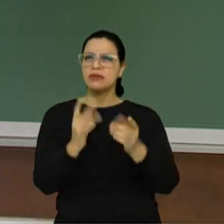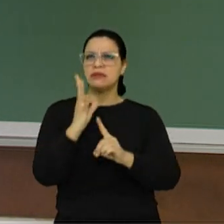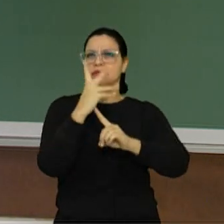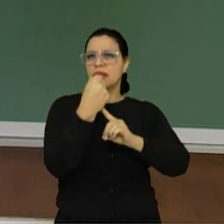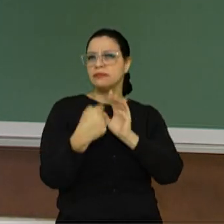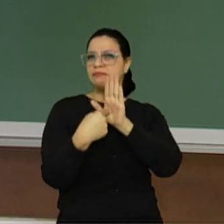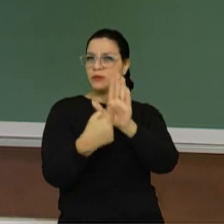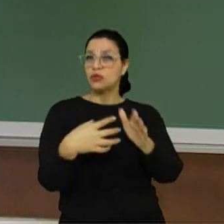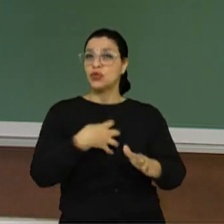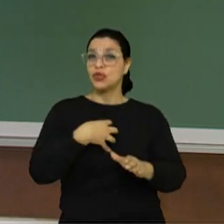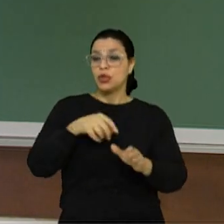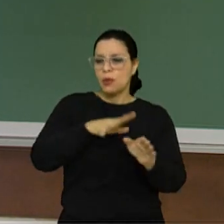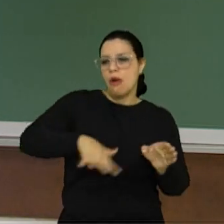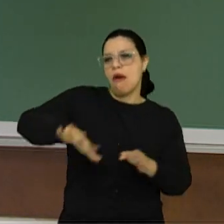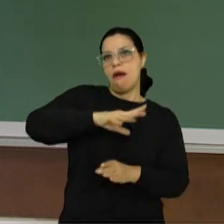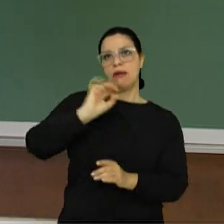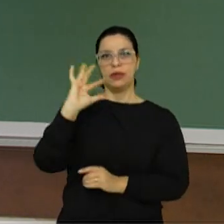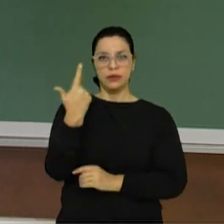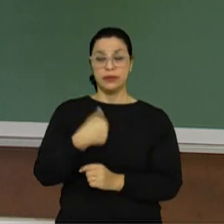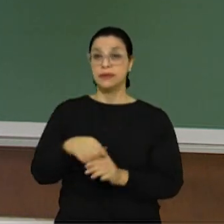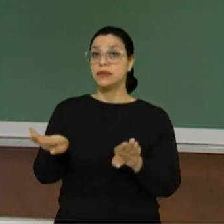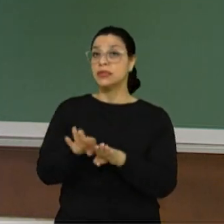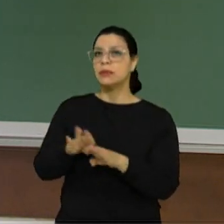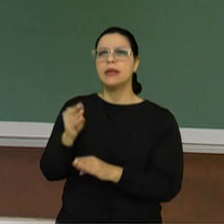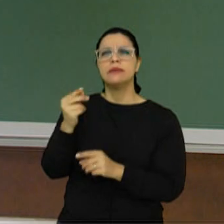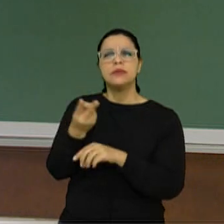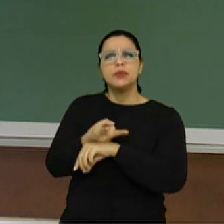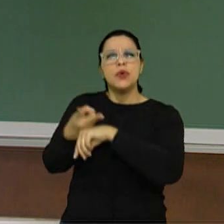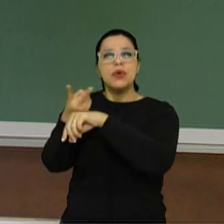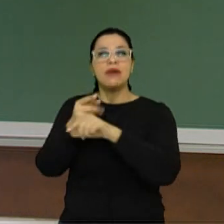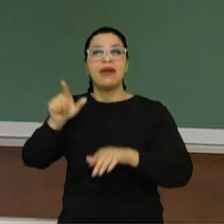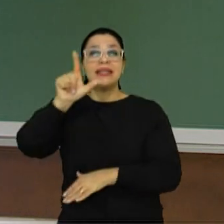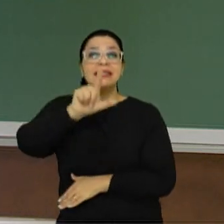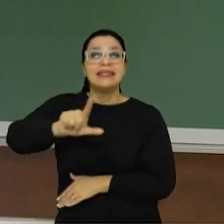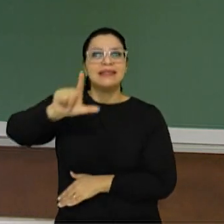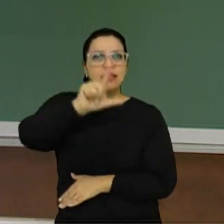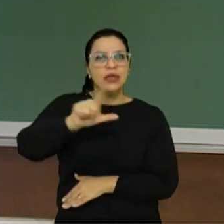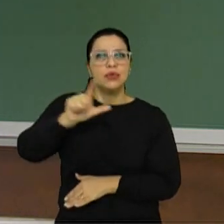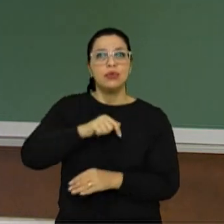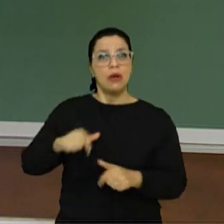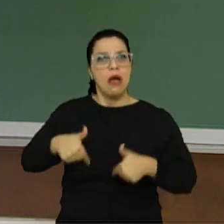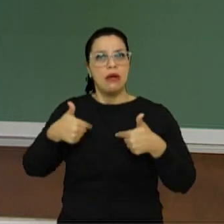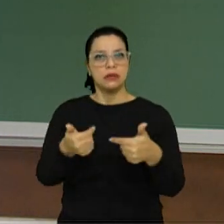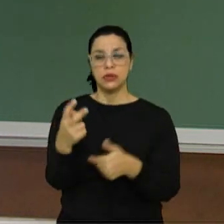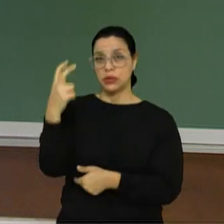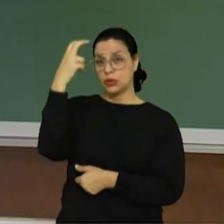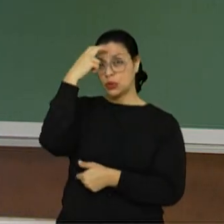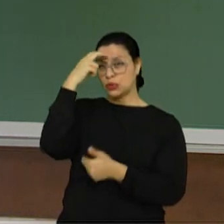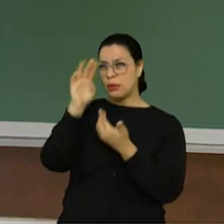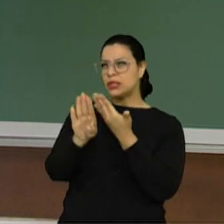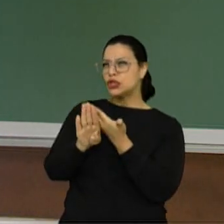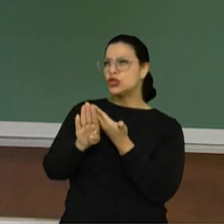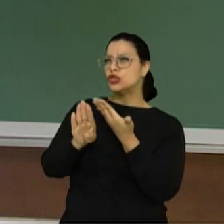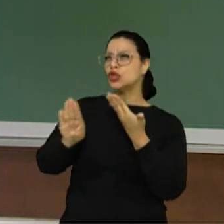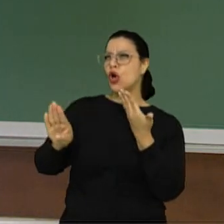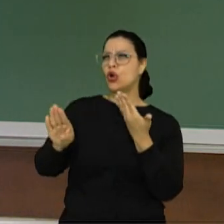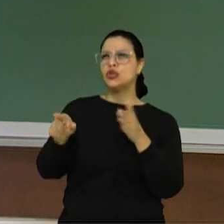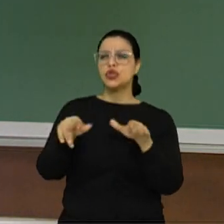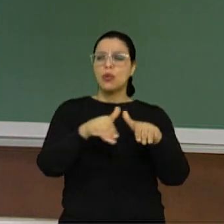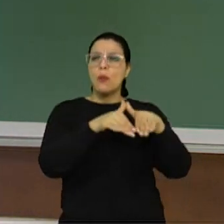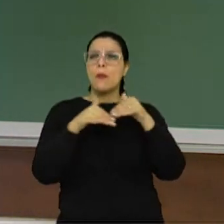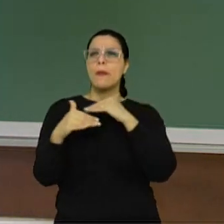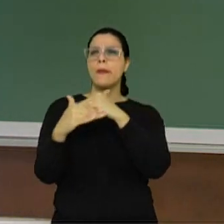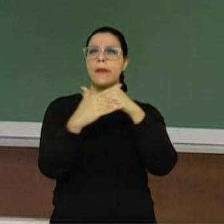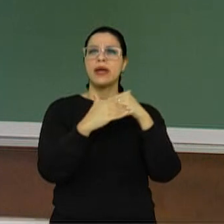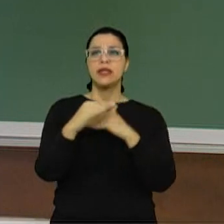com todo esse cenário. Eles também buscavam, através da literatura, uma atuação cultural distante dos padrões da